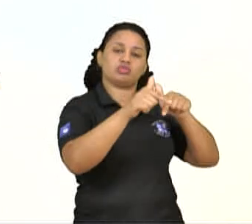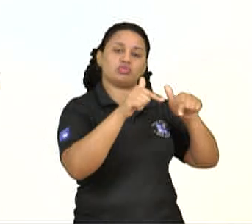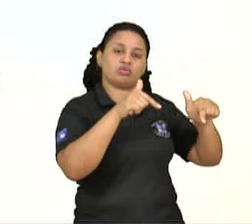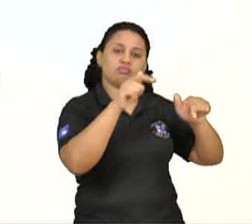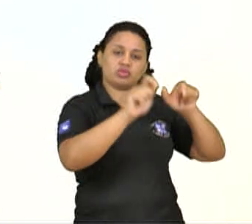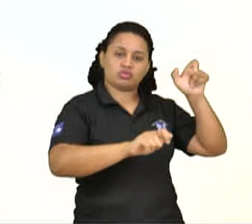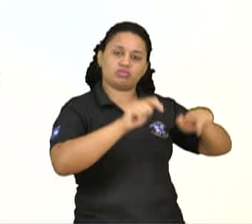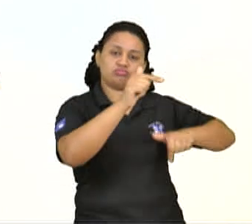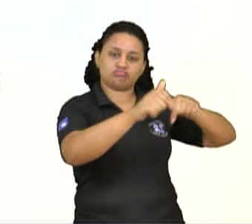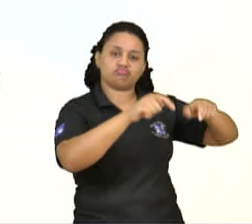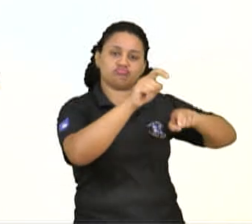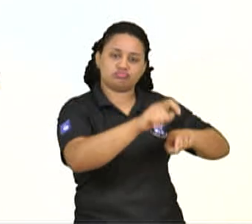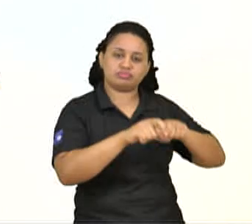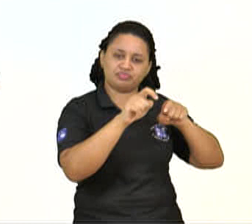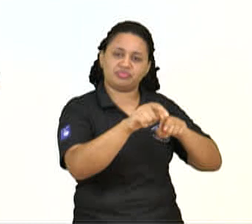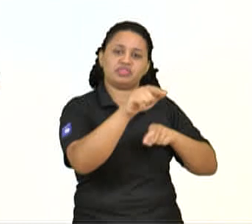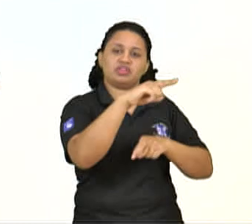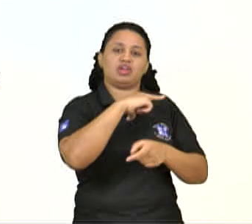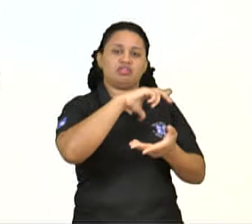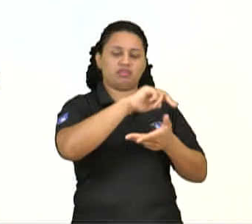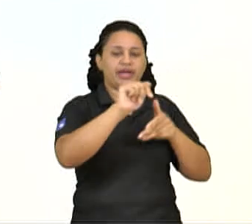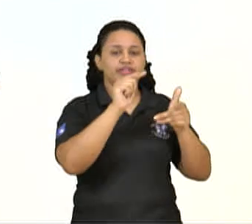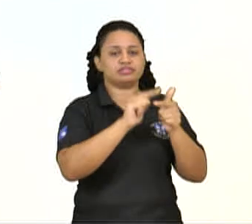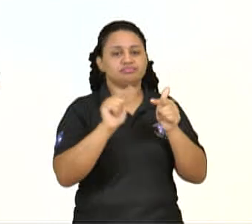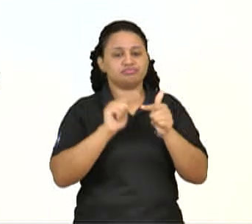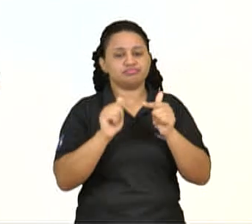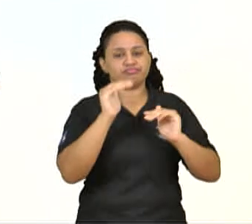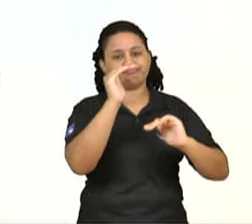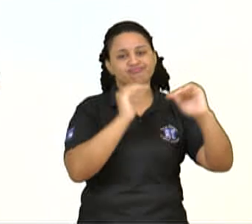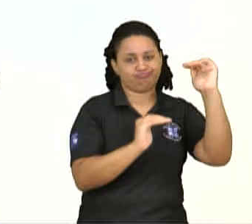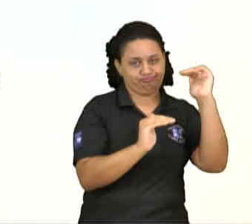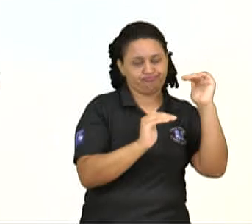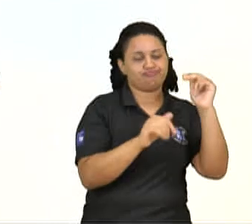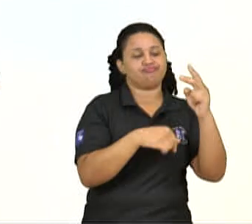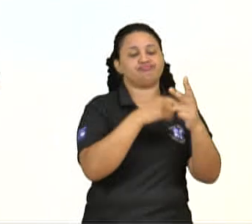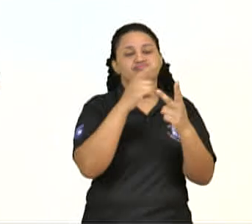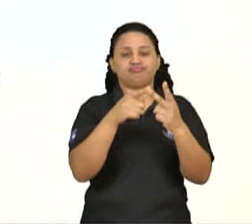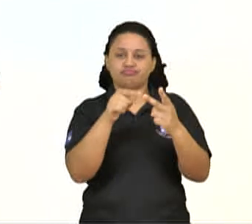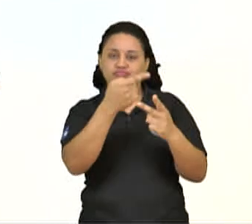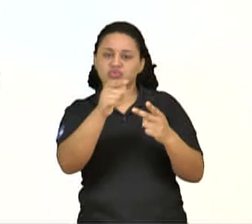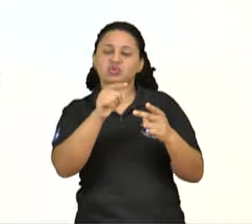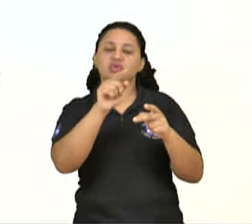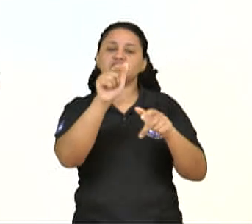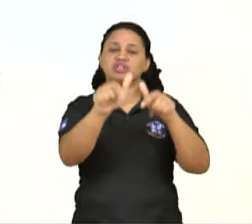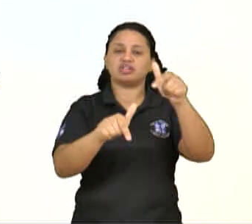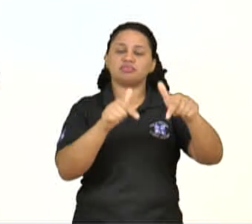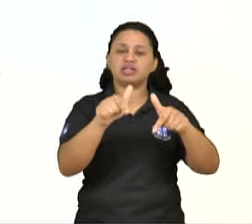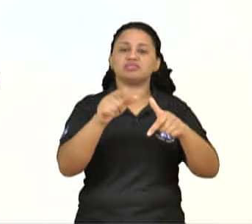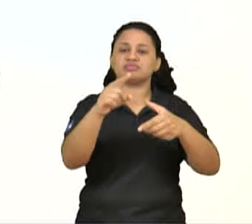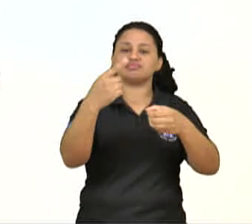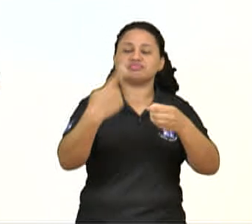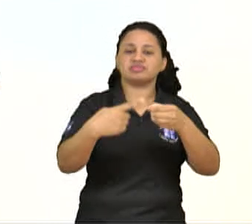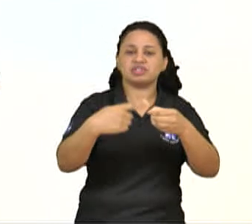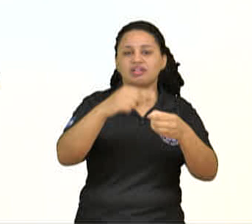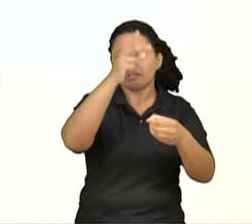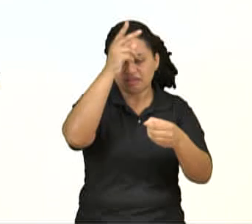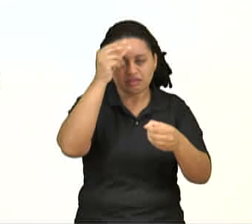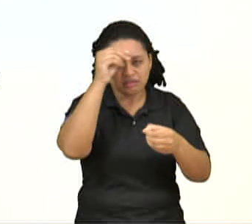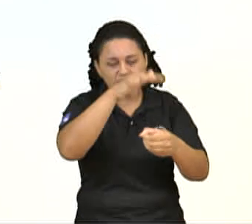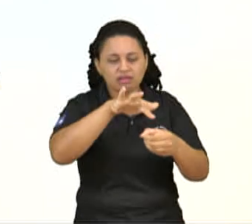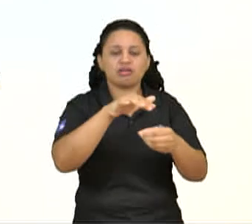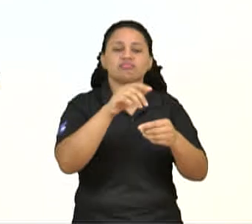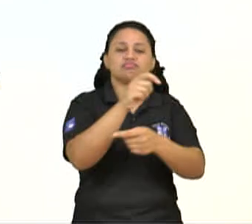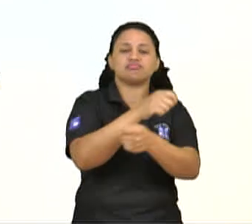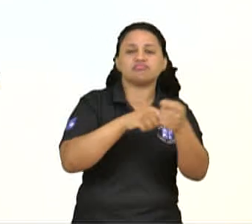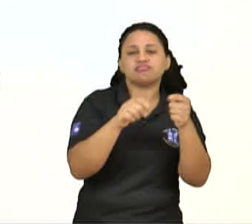que tinham vários problemas de desigualdade. Nós tínhamos os trabalhadores urbanos, que eram aqueles pequenos